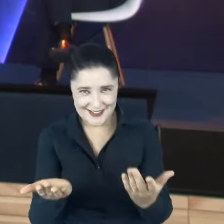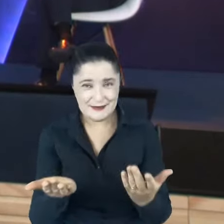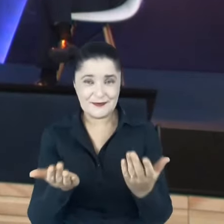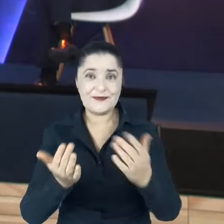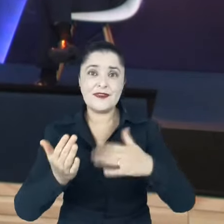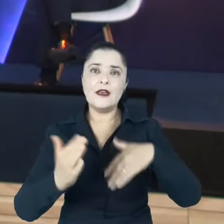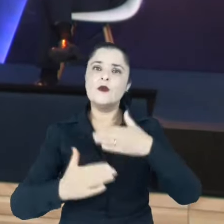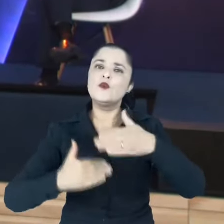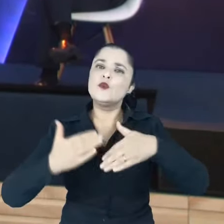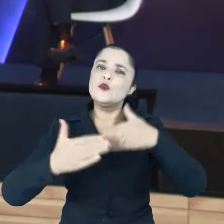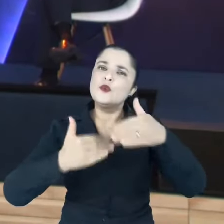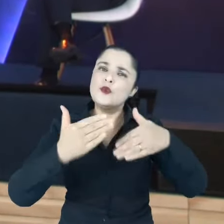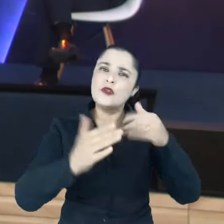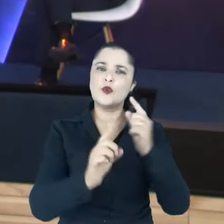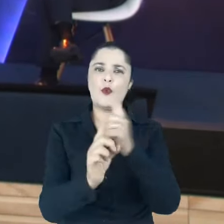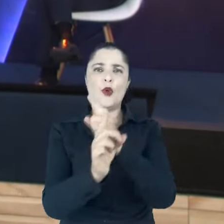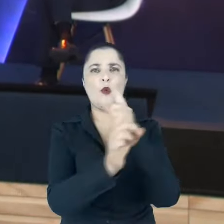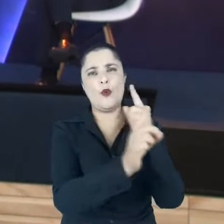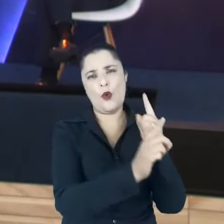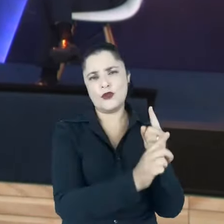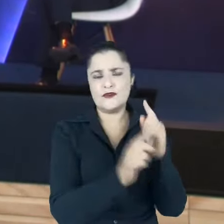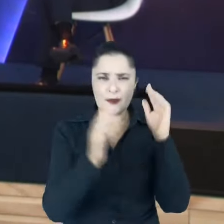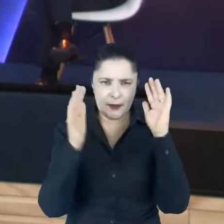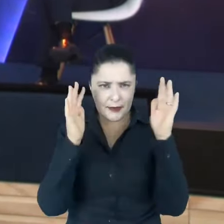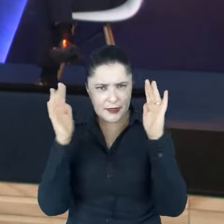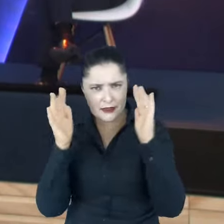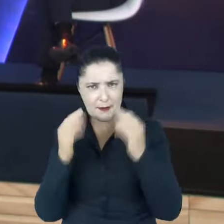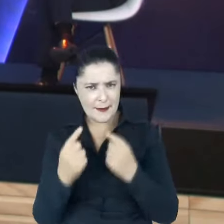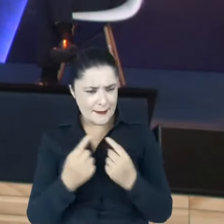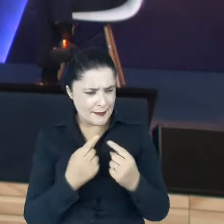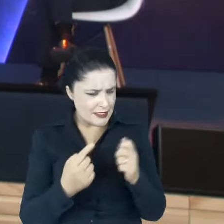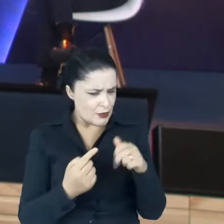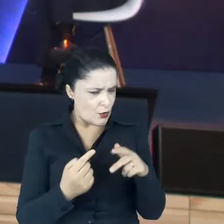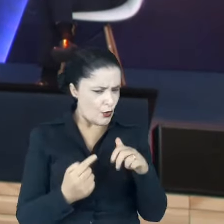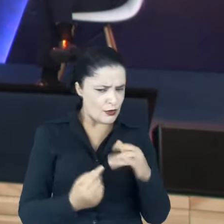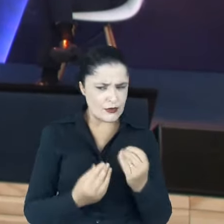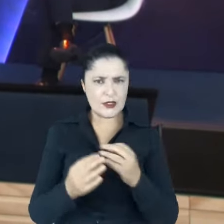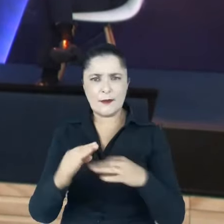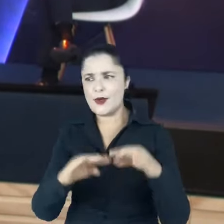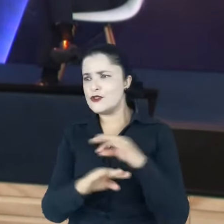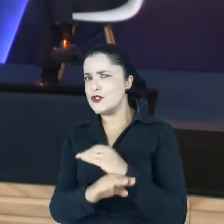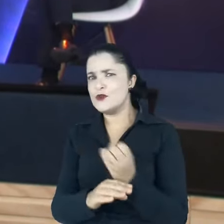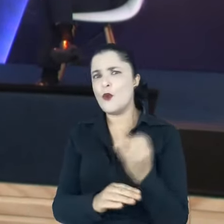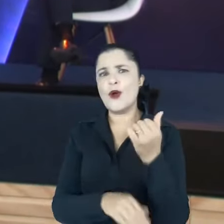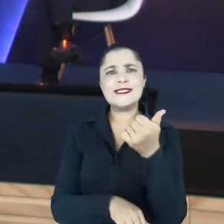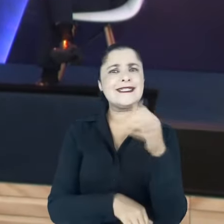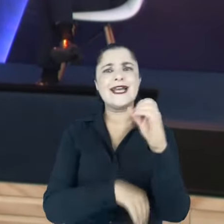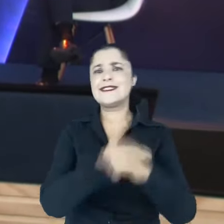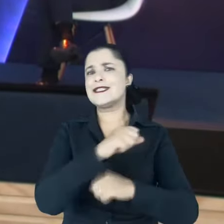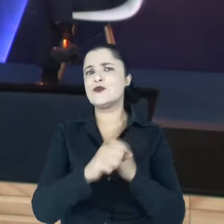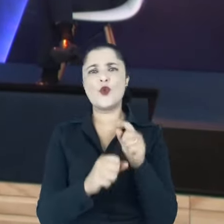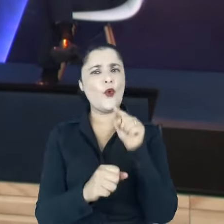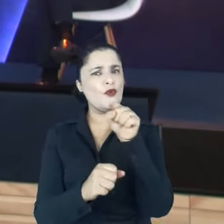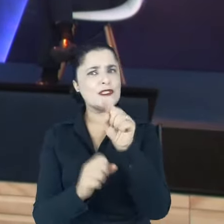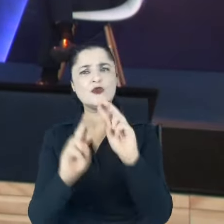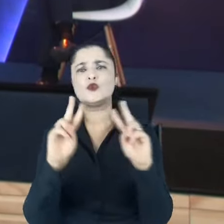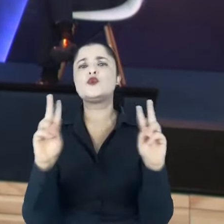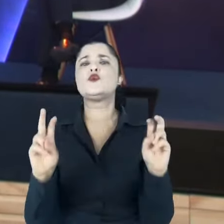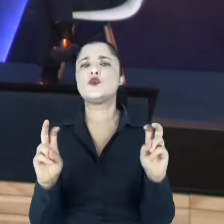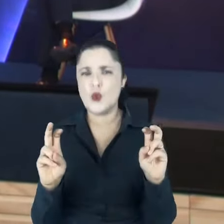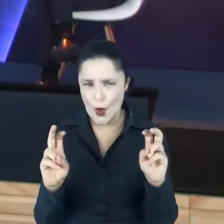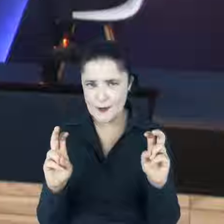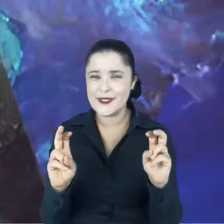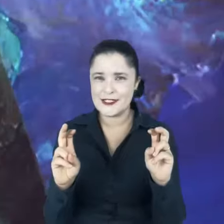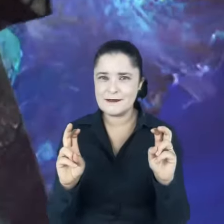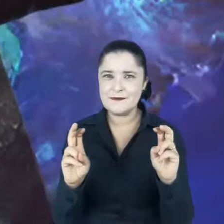o encontro, estava aqui tricotando com o Antônio aqui, falou: olha, nós temos um projeto de quase 10 anos com vocês sobre o São Paulo